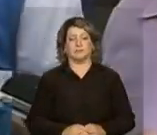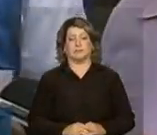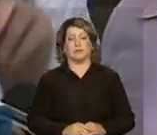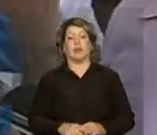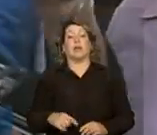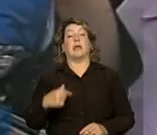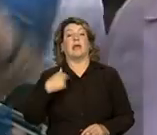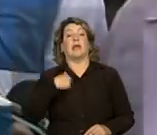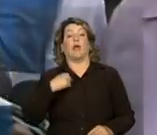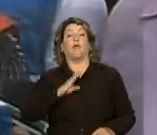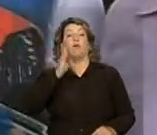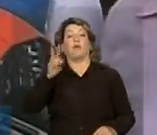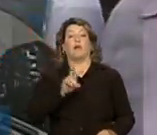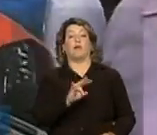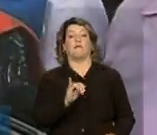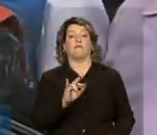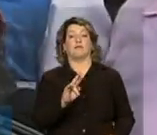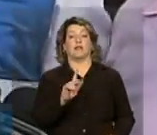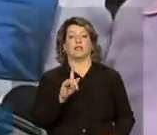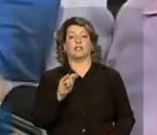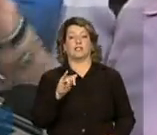lá em Virginópolis,